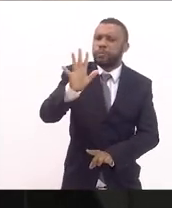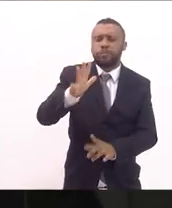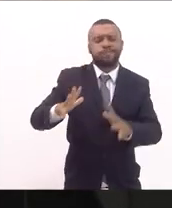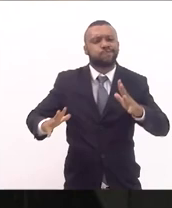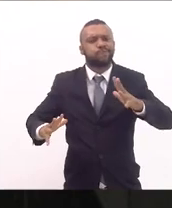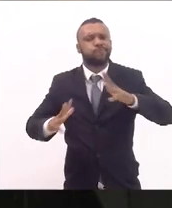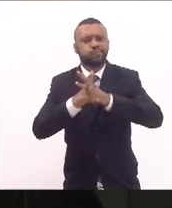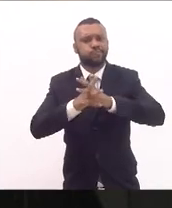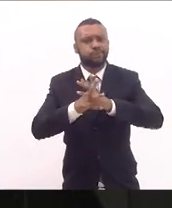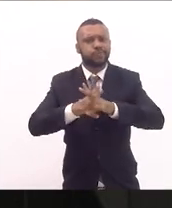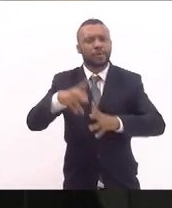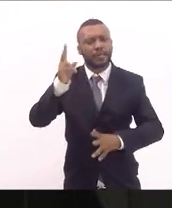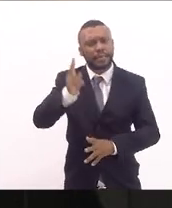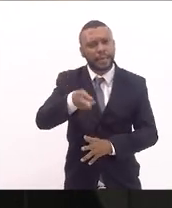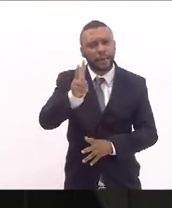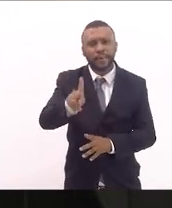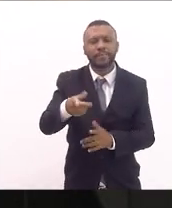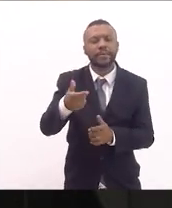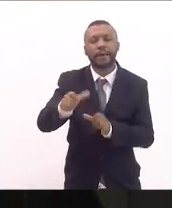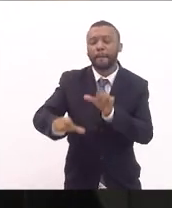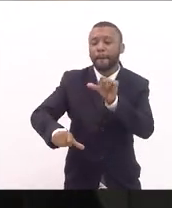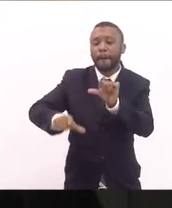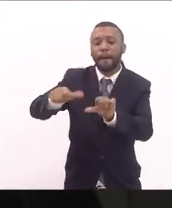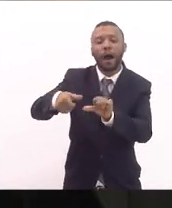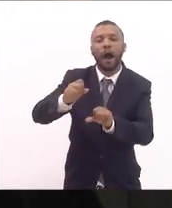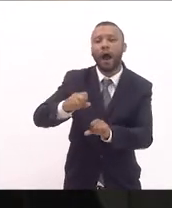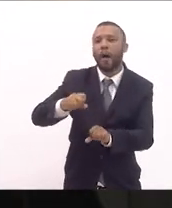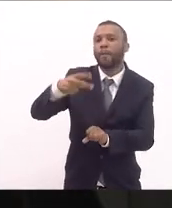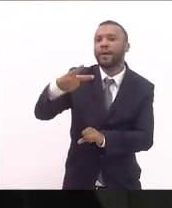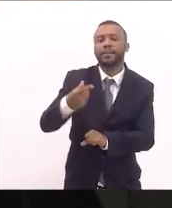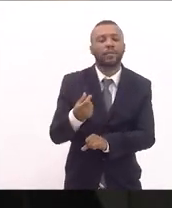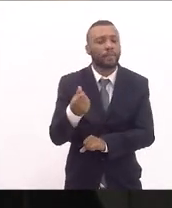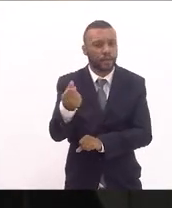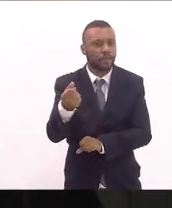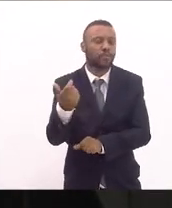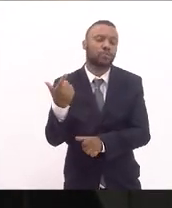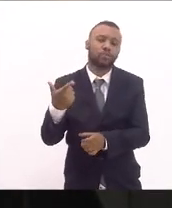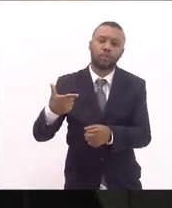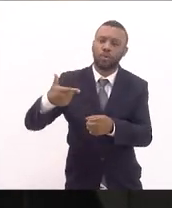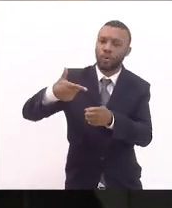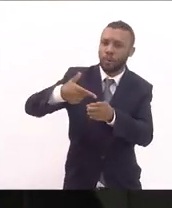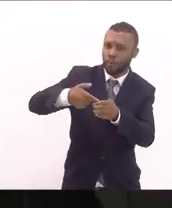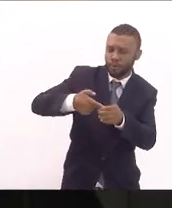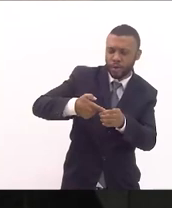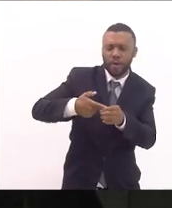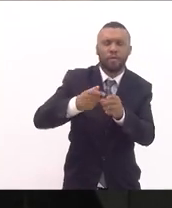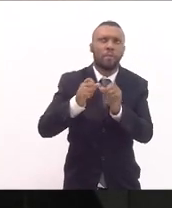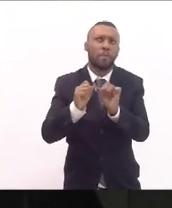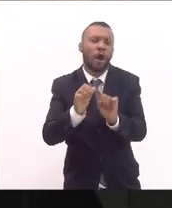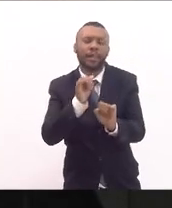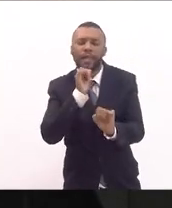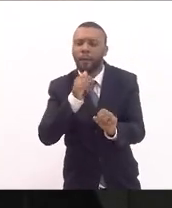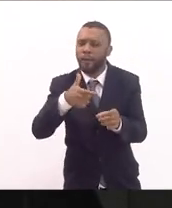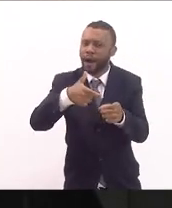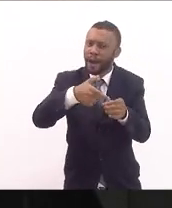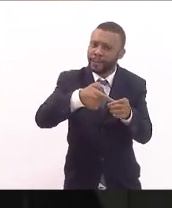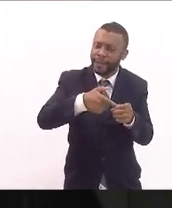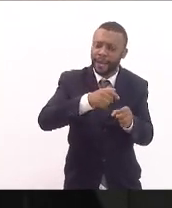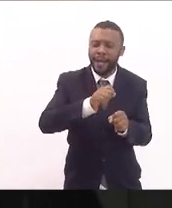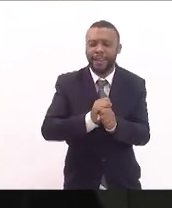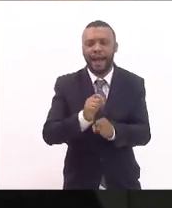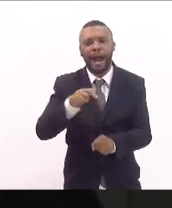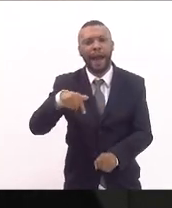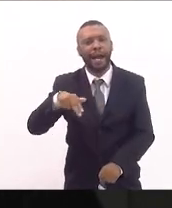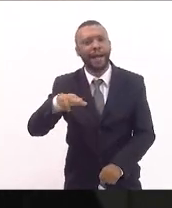vez que você reajuste o combustível você reajuste o combustível tá falando pode ser gasolina